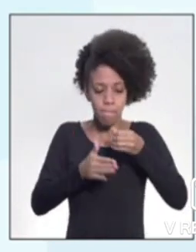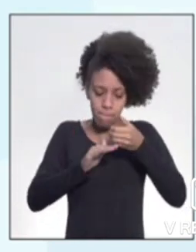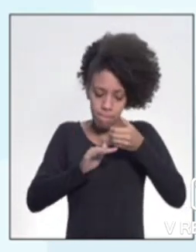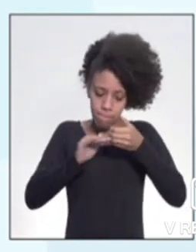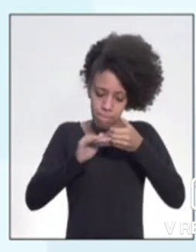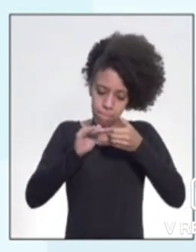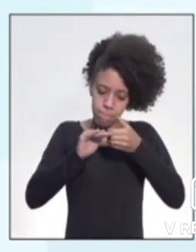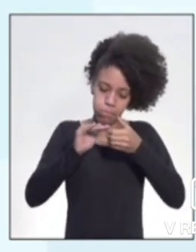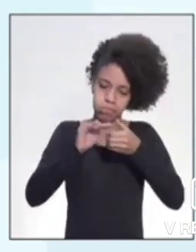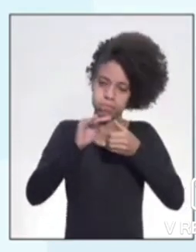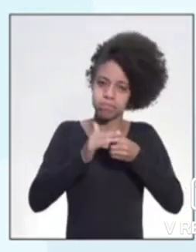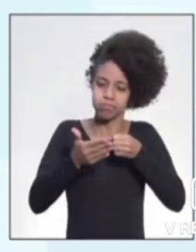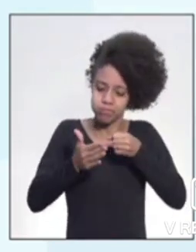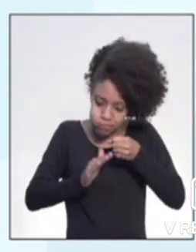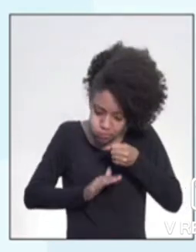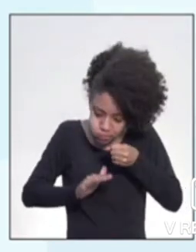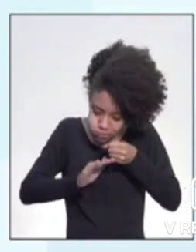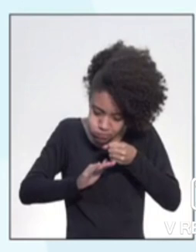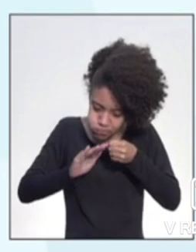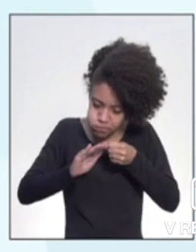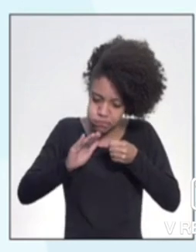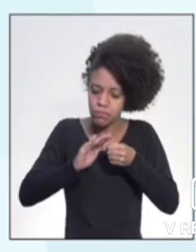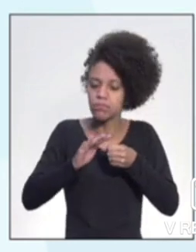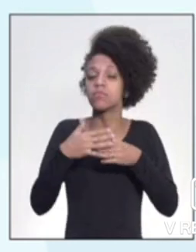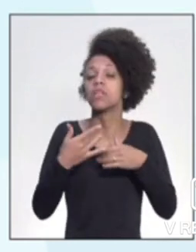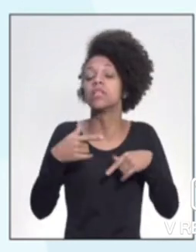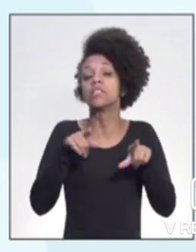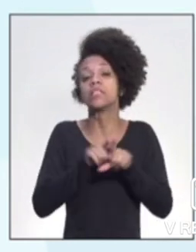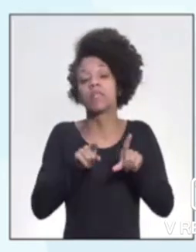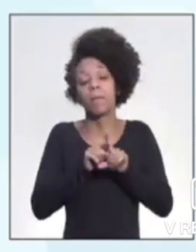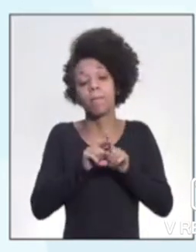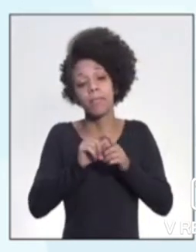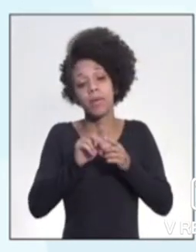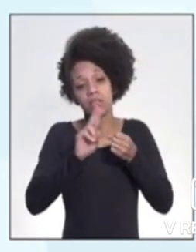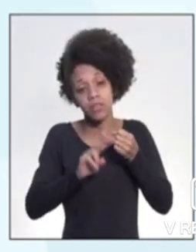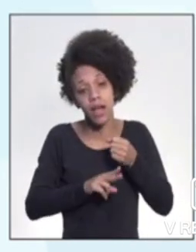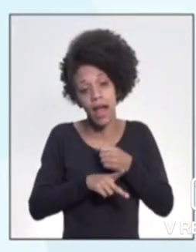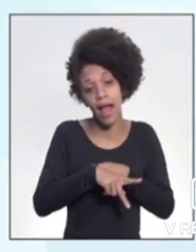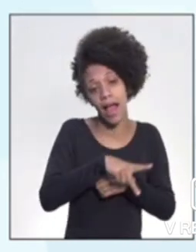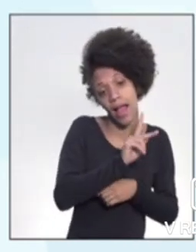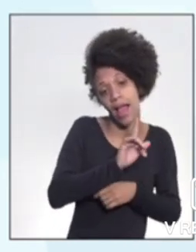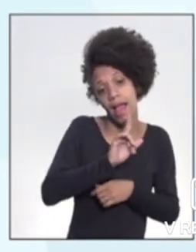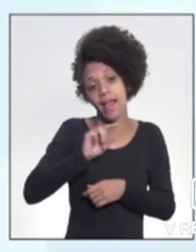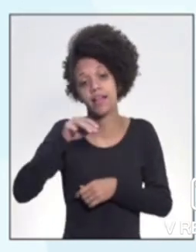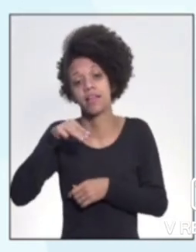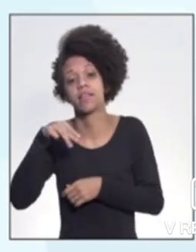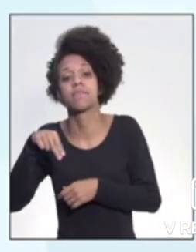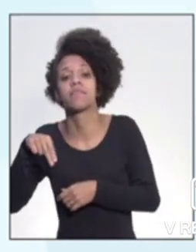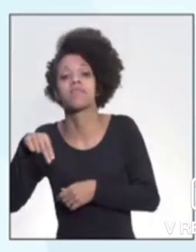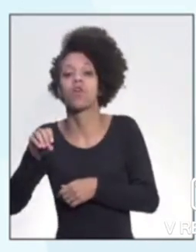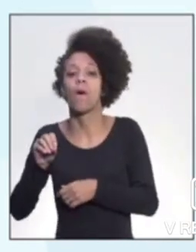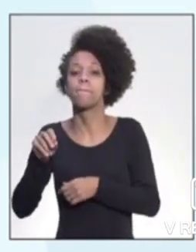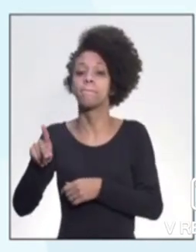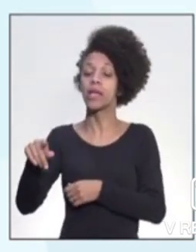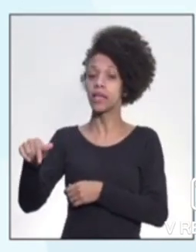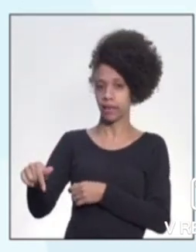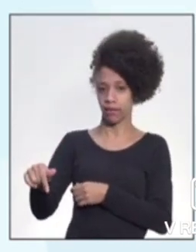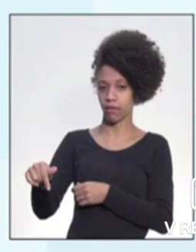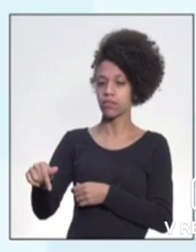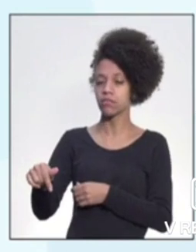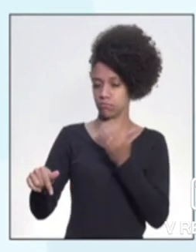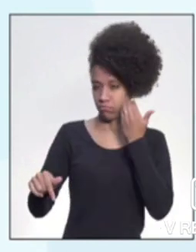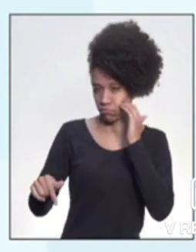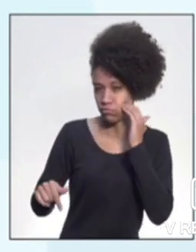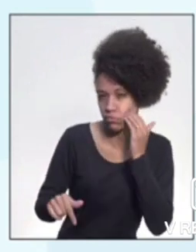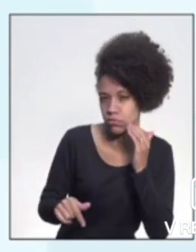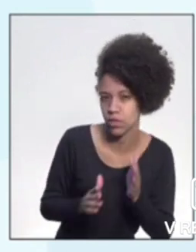núcleo do átomo e tenho as camadas que são nominadas pela letra do alfabeto, né? K, L, M, N, O,